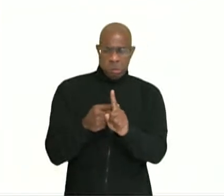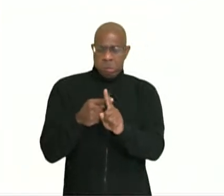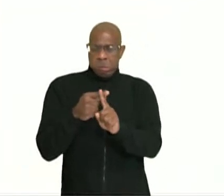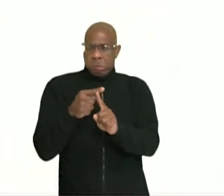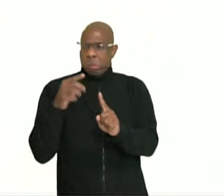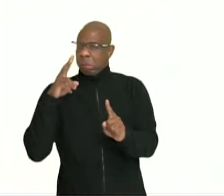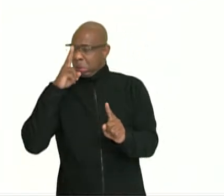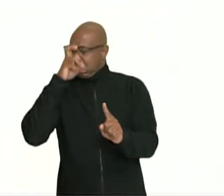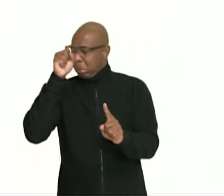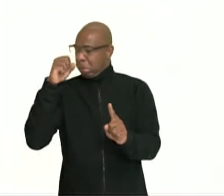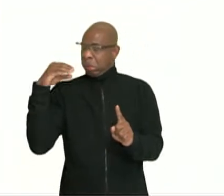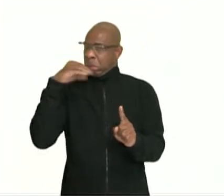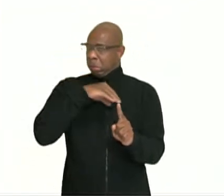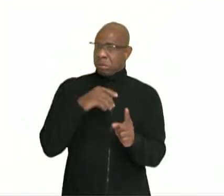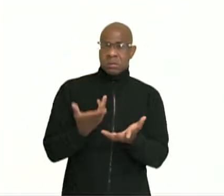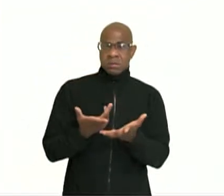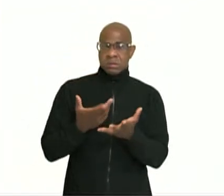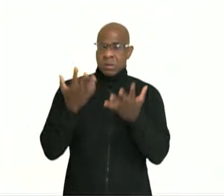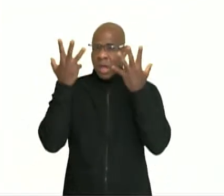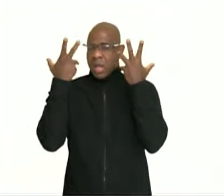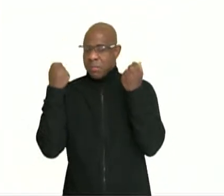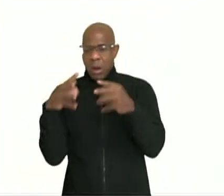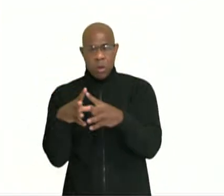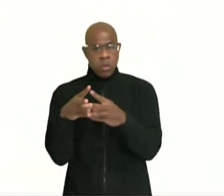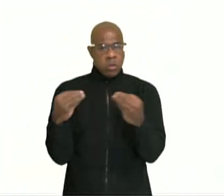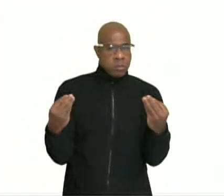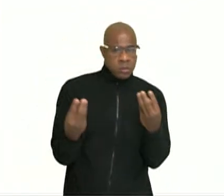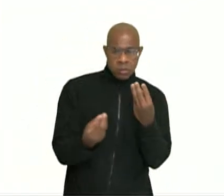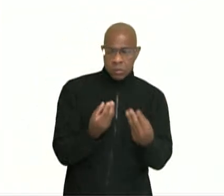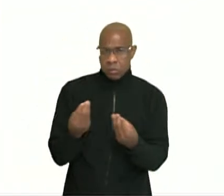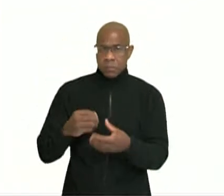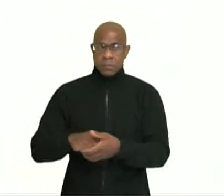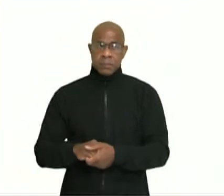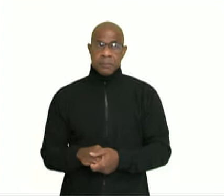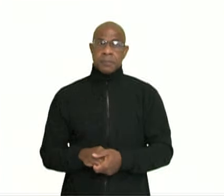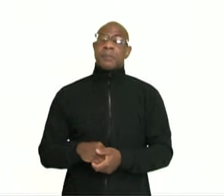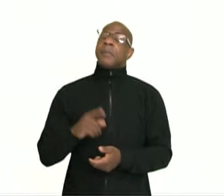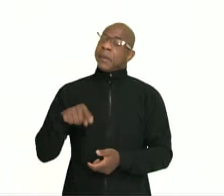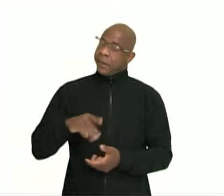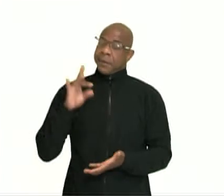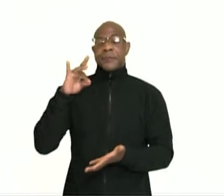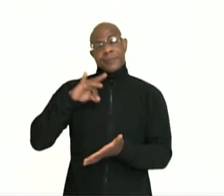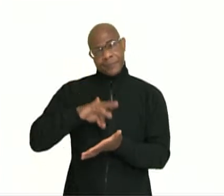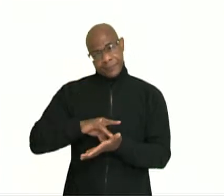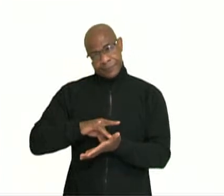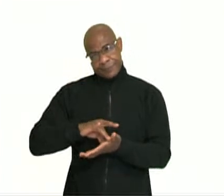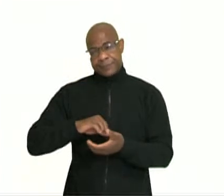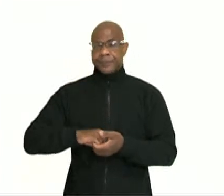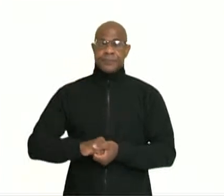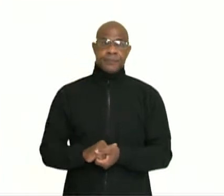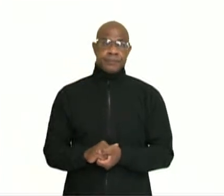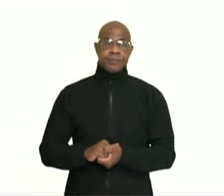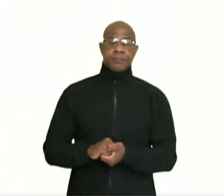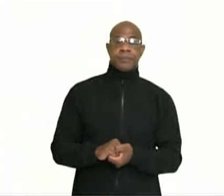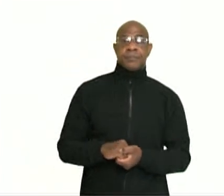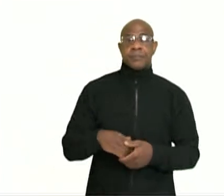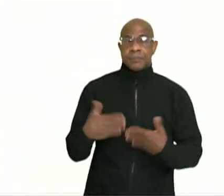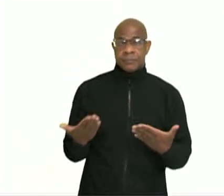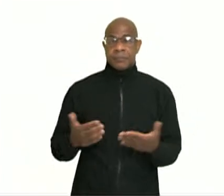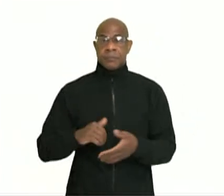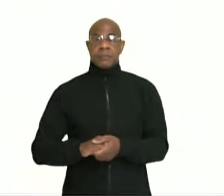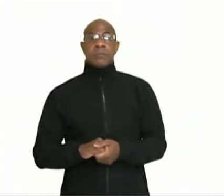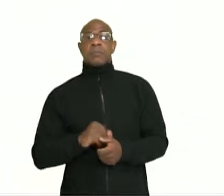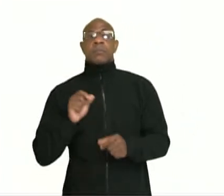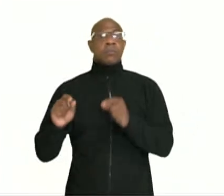extremas, extinção das espécies. Isso é a nossa realidade. Essa é a nossa realidade. Boa parte